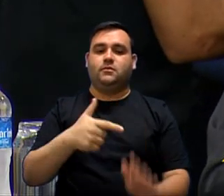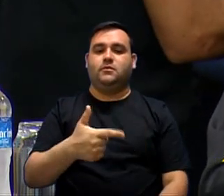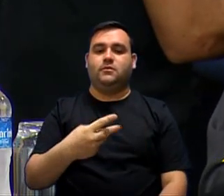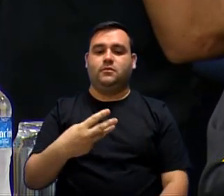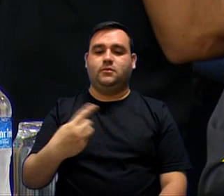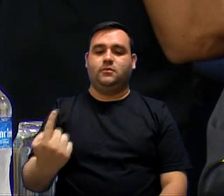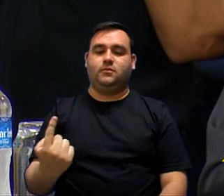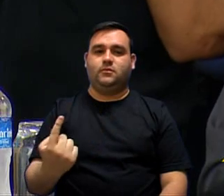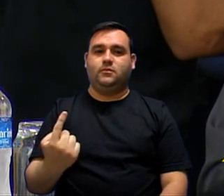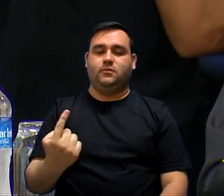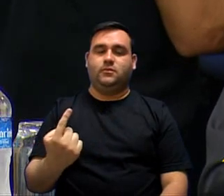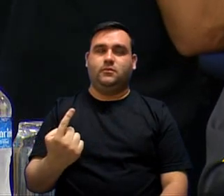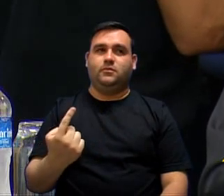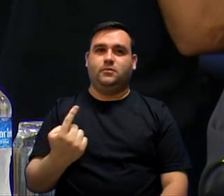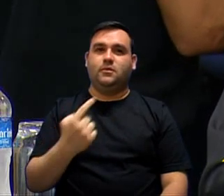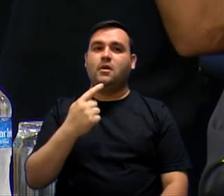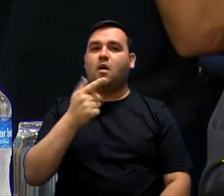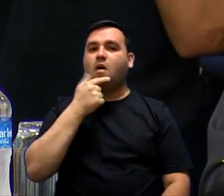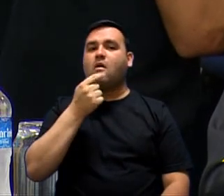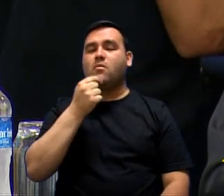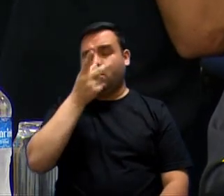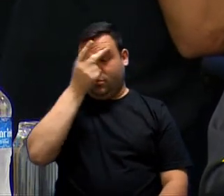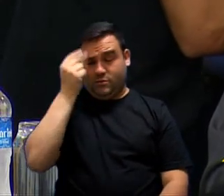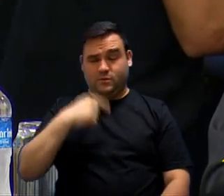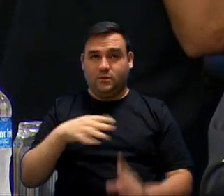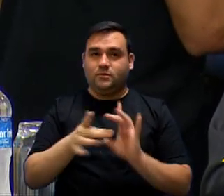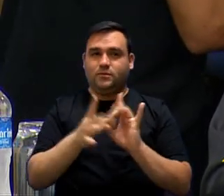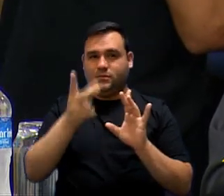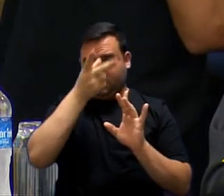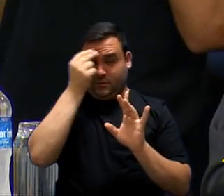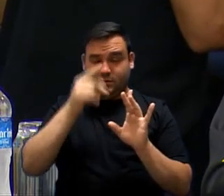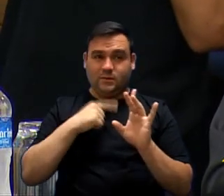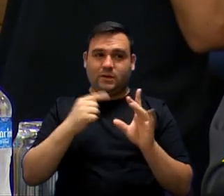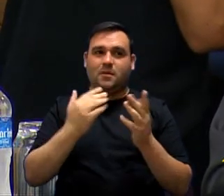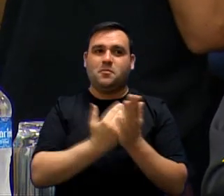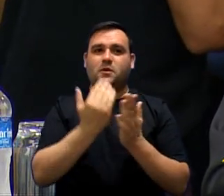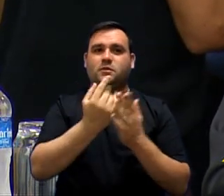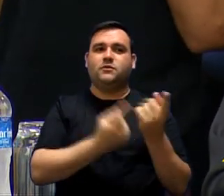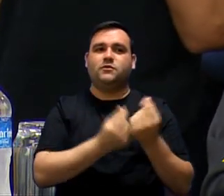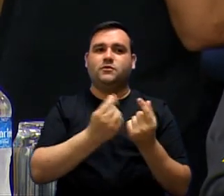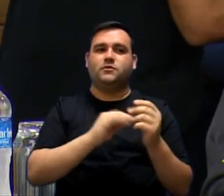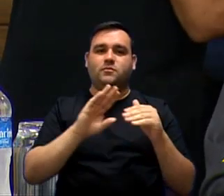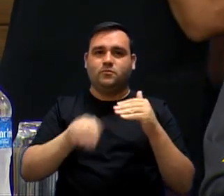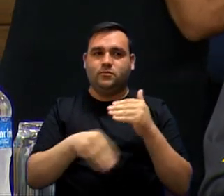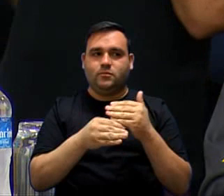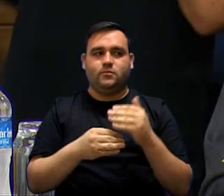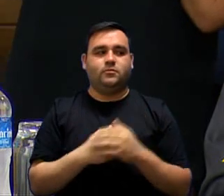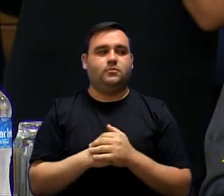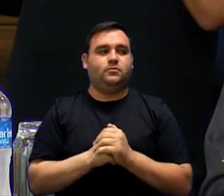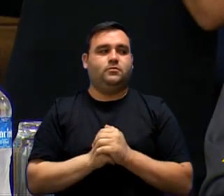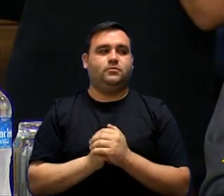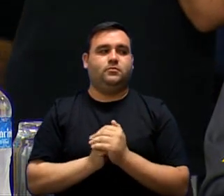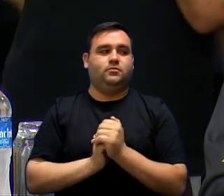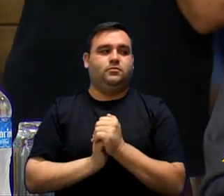231. De autoria do Executivo, autoriza o Poder Executivo a abrir crédito adicional suplementar.